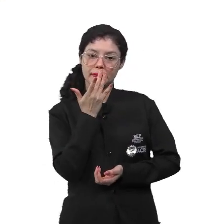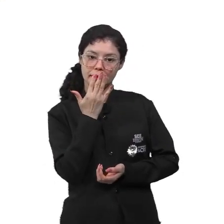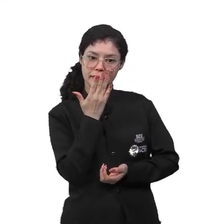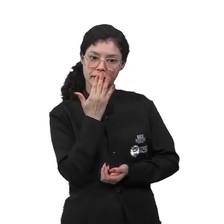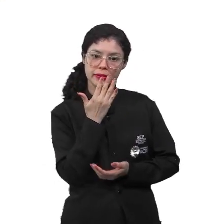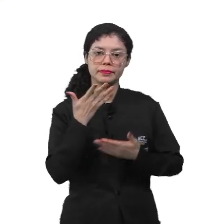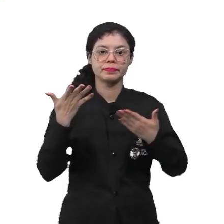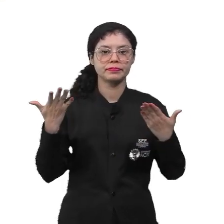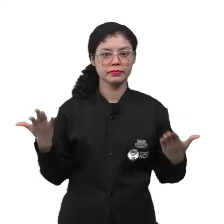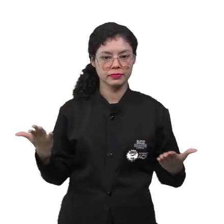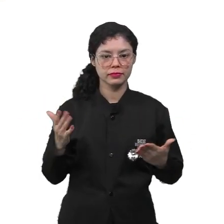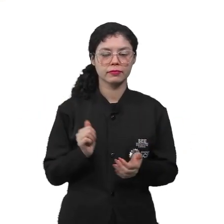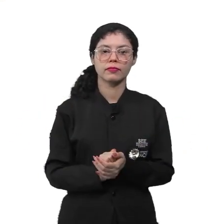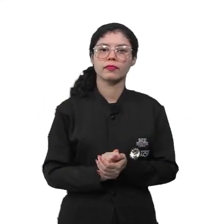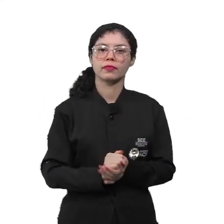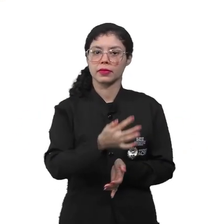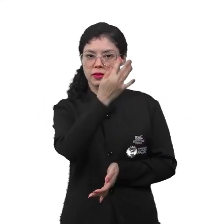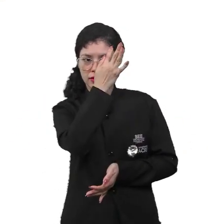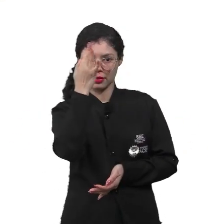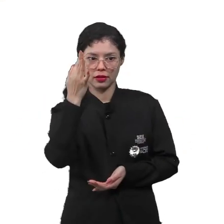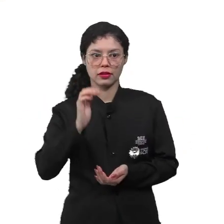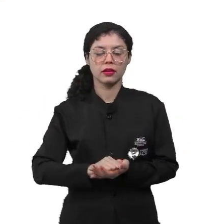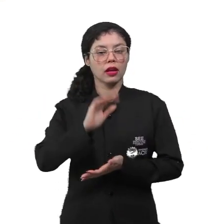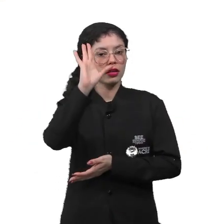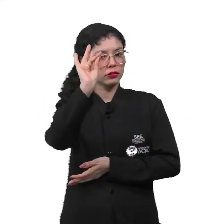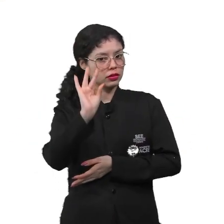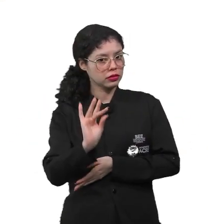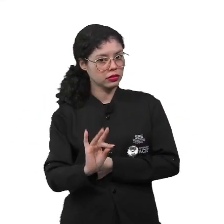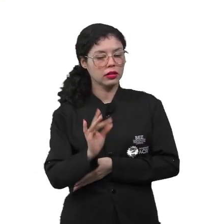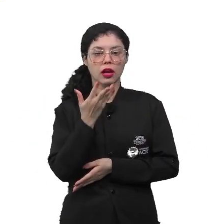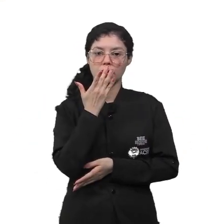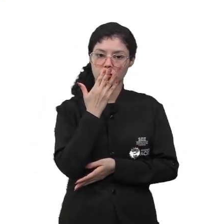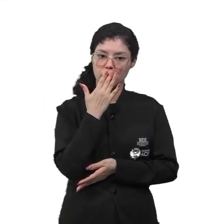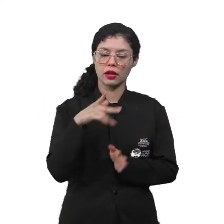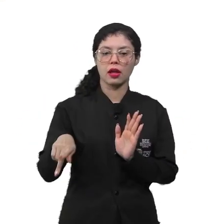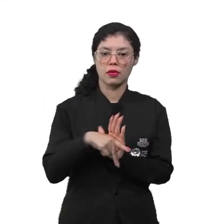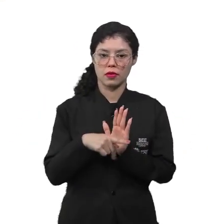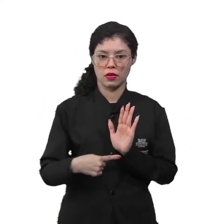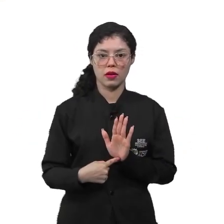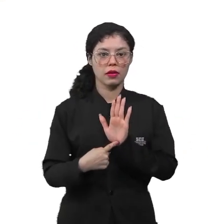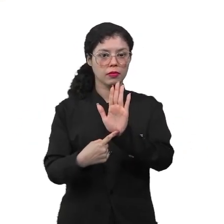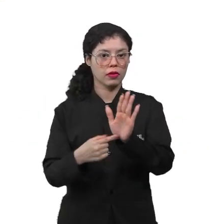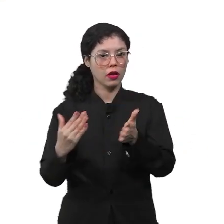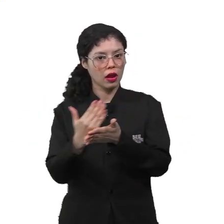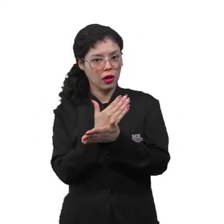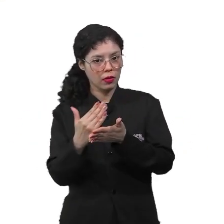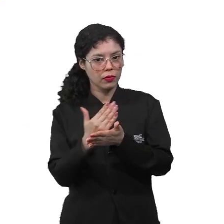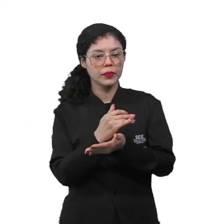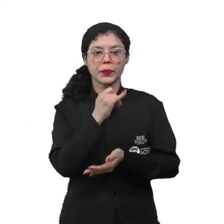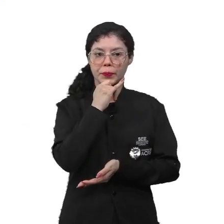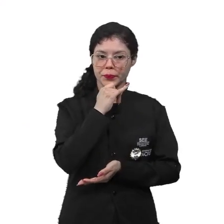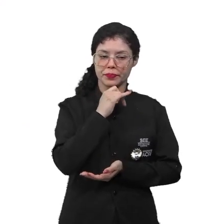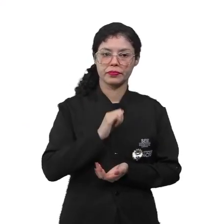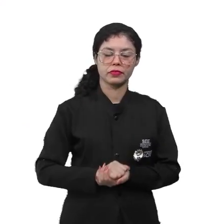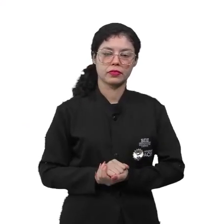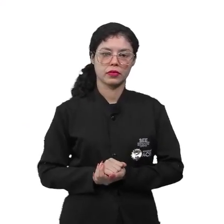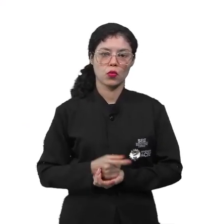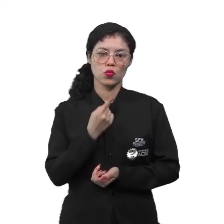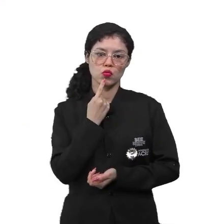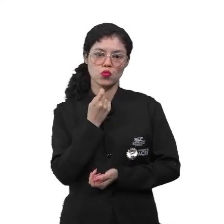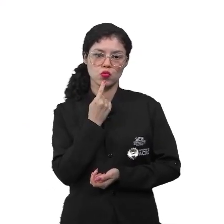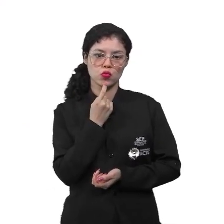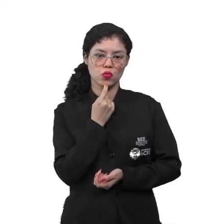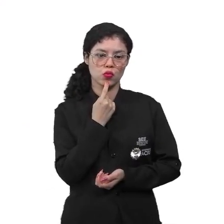elas têm uma filosofia. Cada cor, ela remete a alguma situação, como por exemplo, o